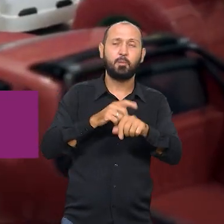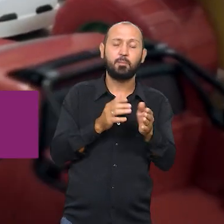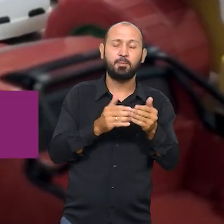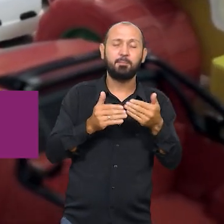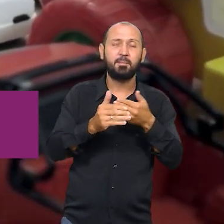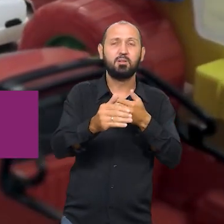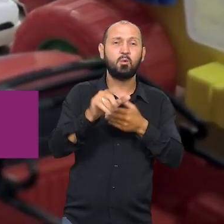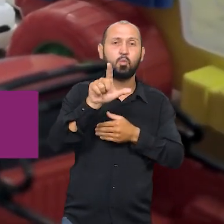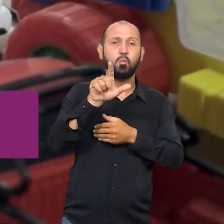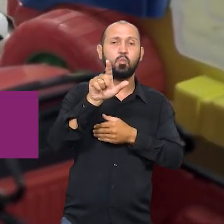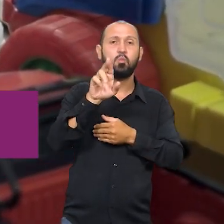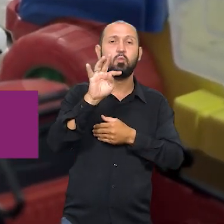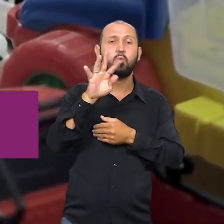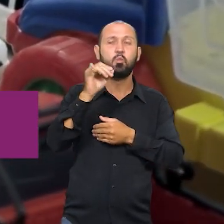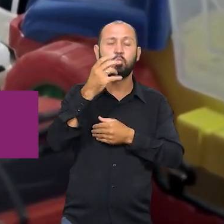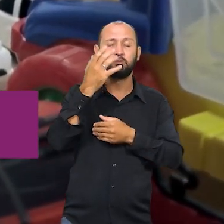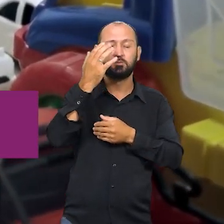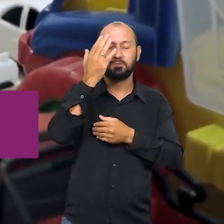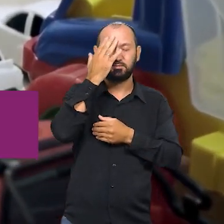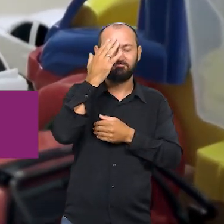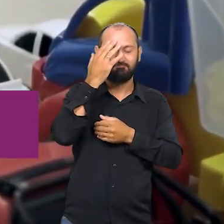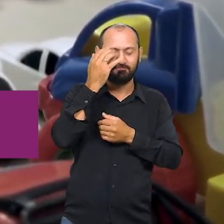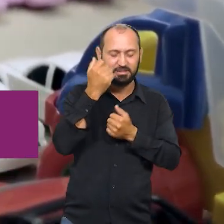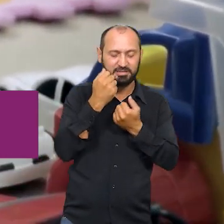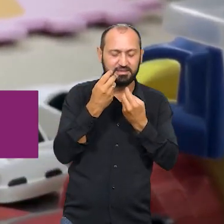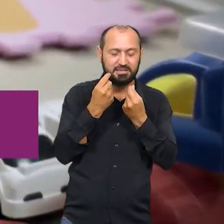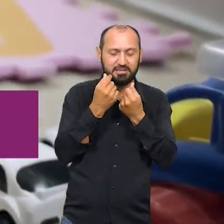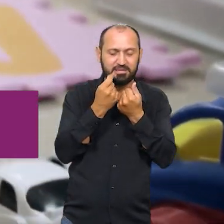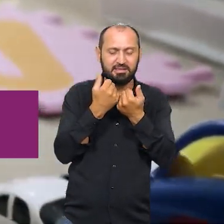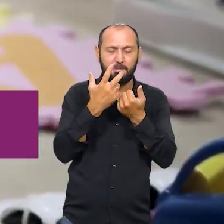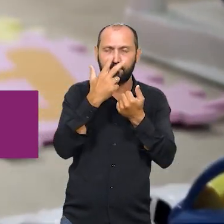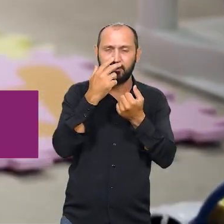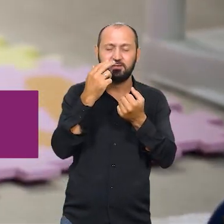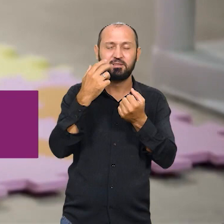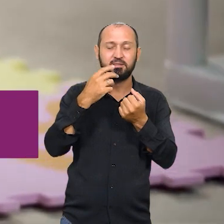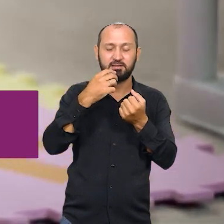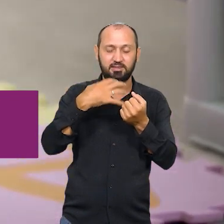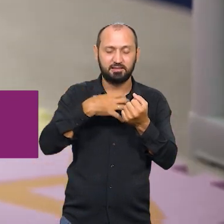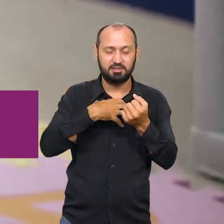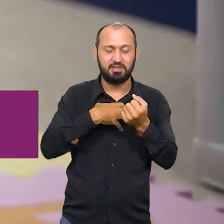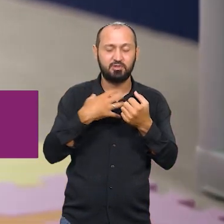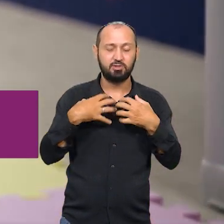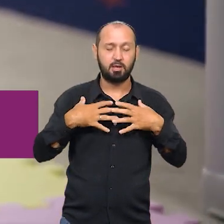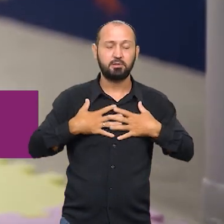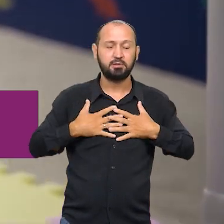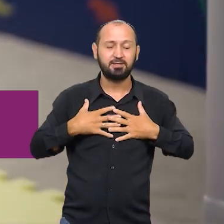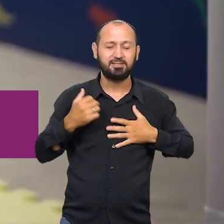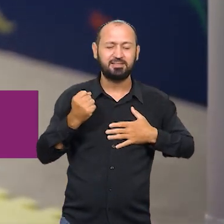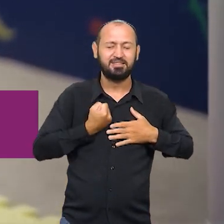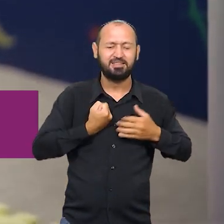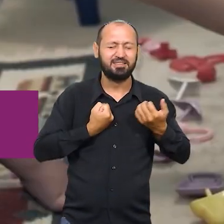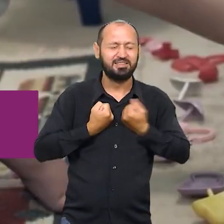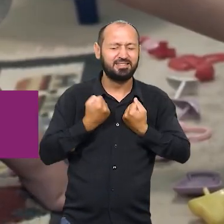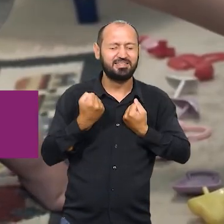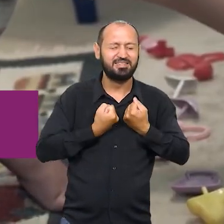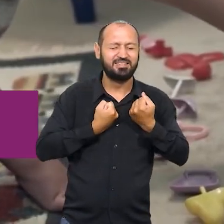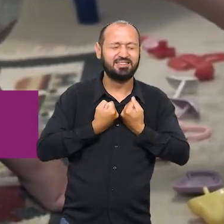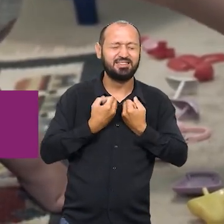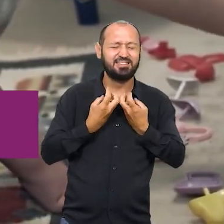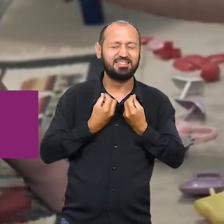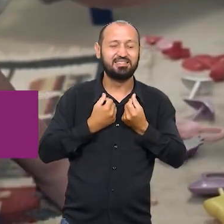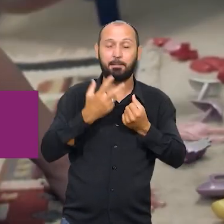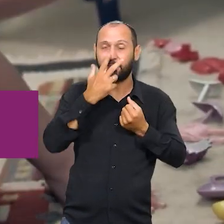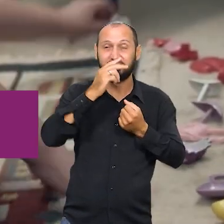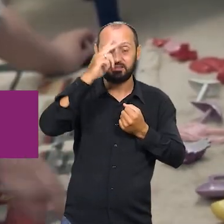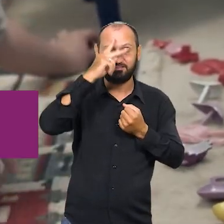profundo, é como se estivesse assim, dando uma facada no teu peito, e a falta de conhecimento nos leva